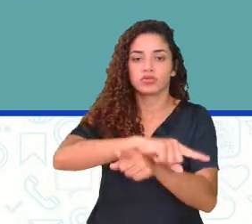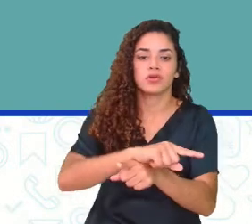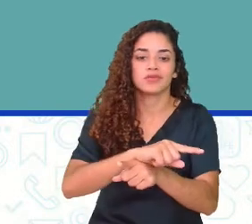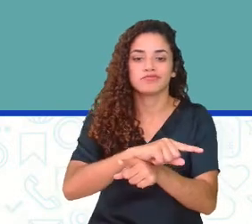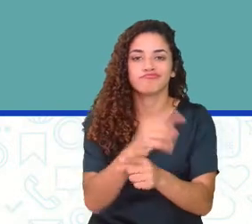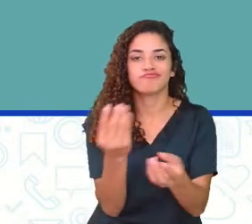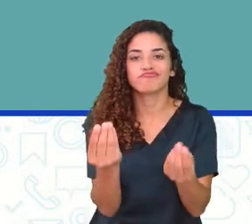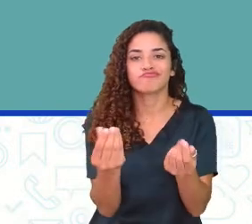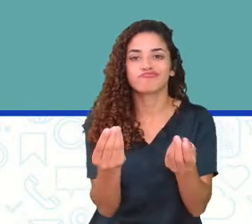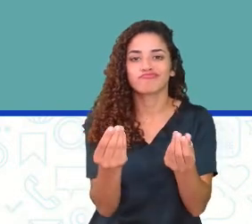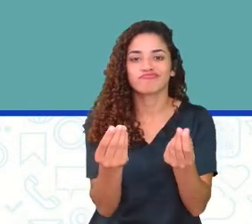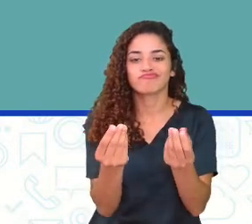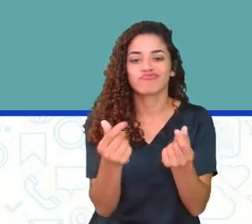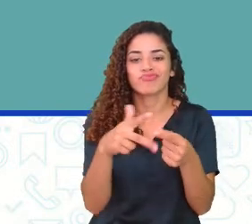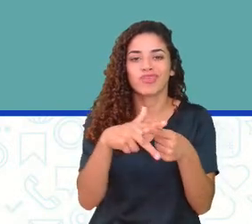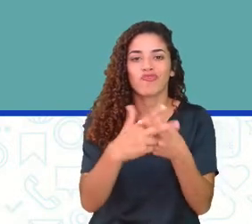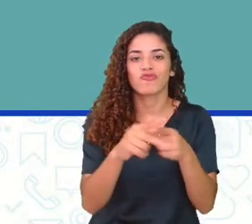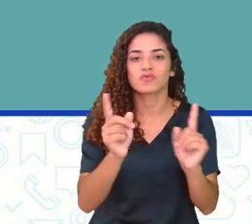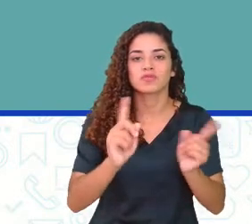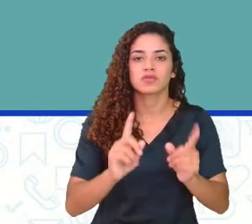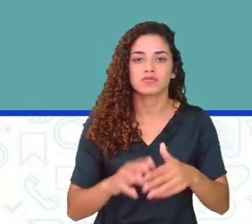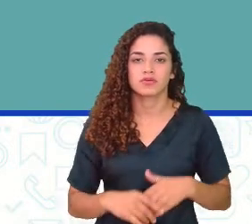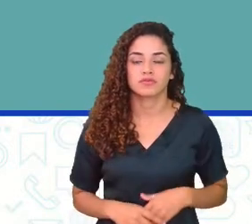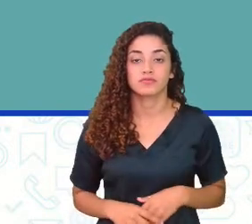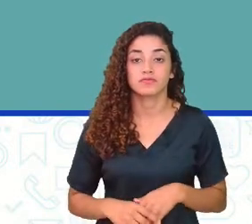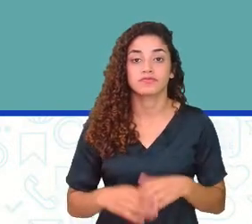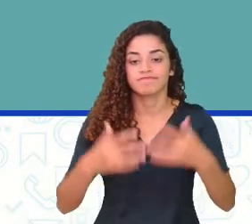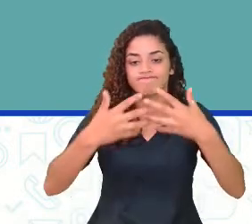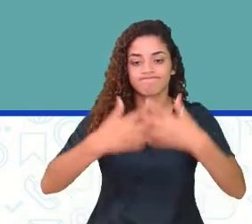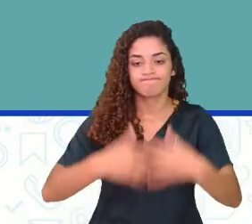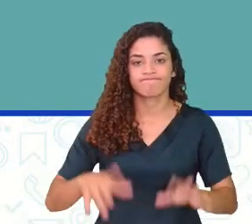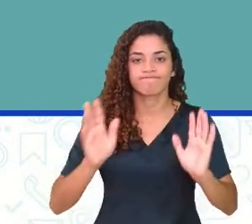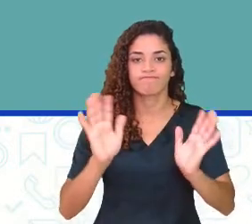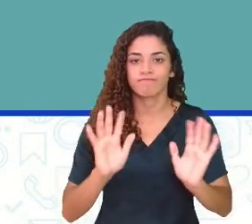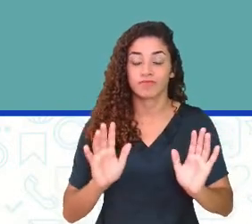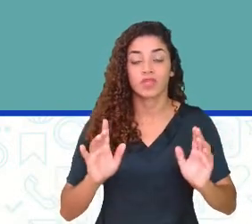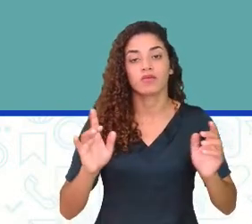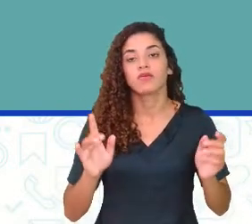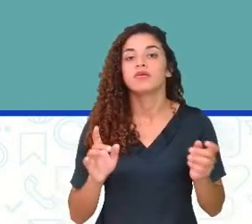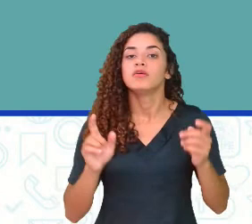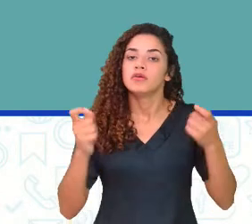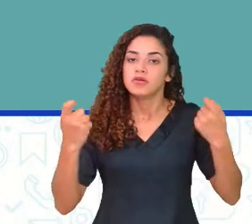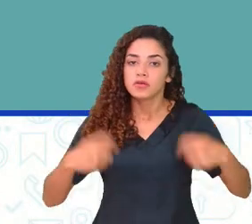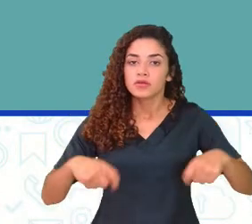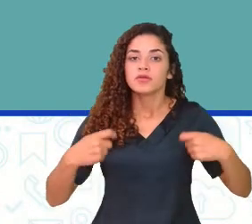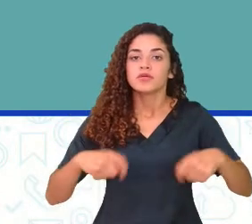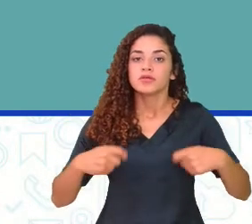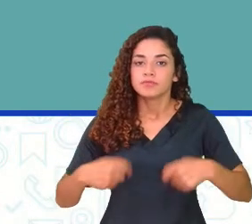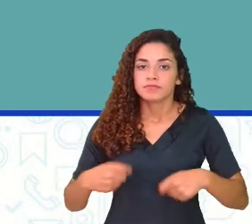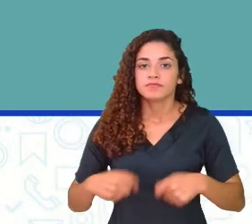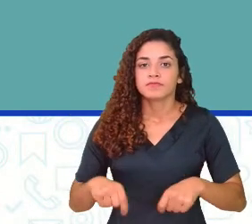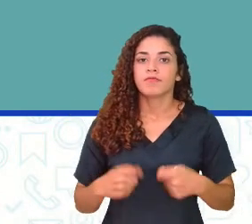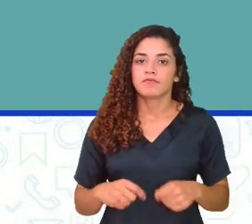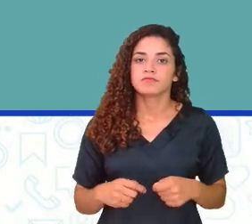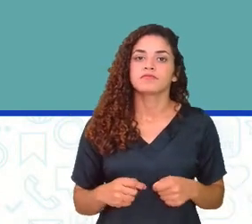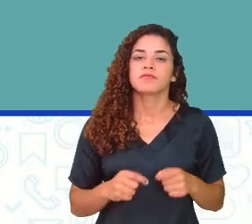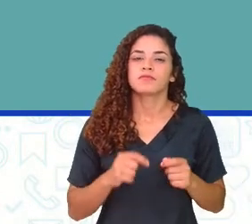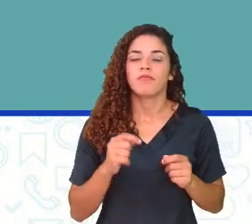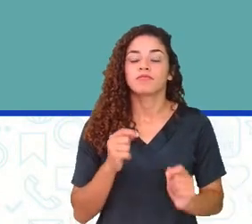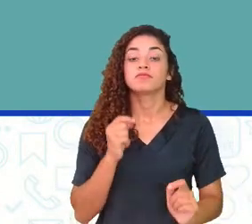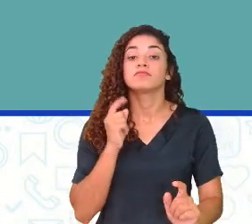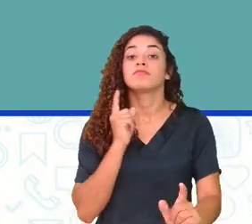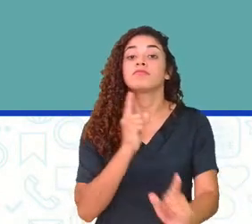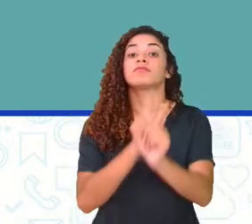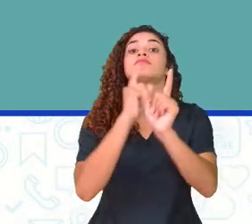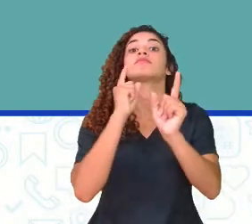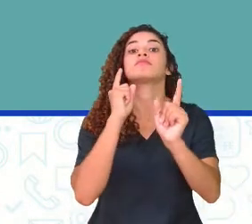vai ocorrer, ele não vai funcionar, né? Às vezes ele não está encaixado direito, então ele não funciona. Então foi aí que foi descoberta